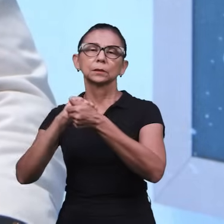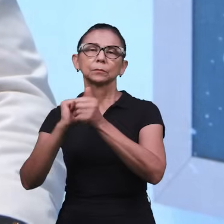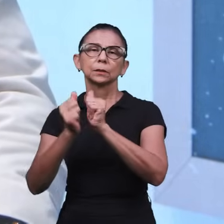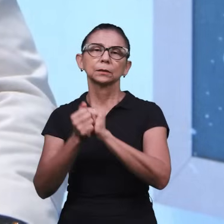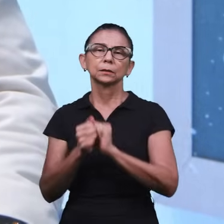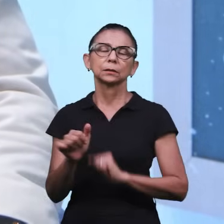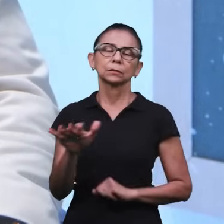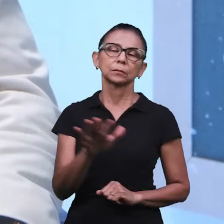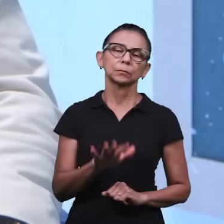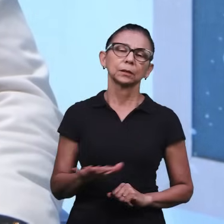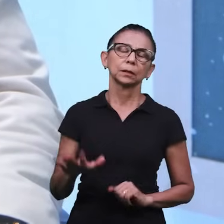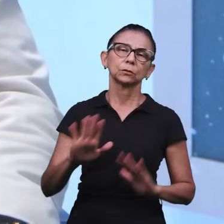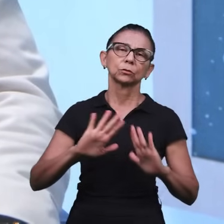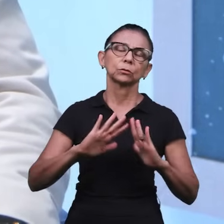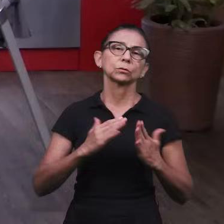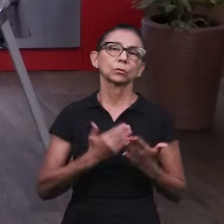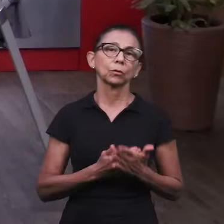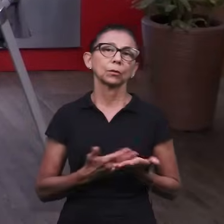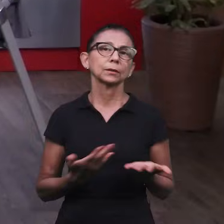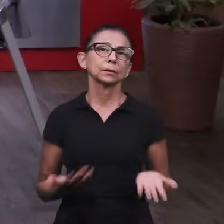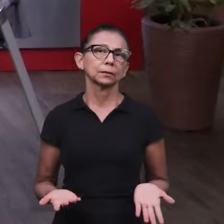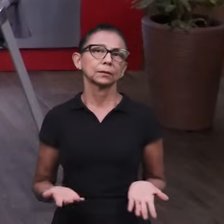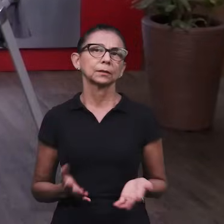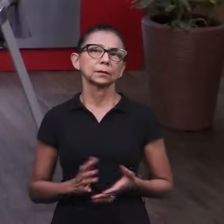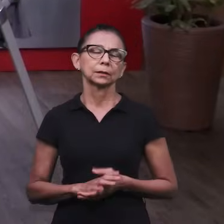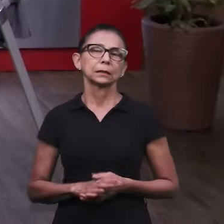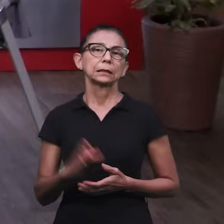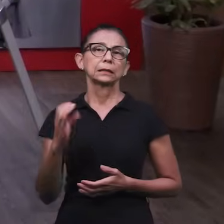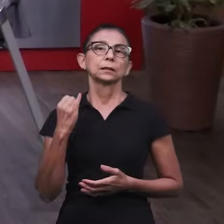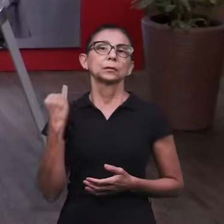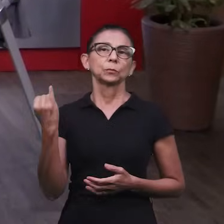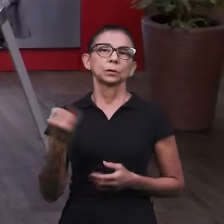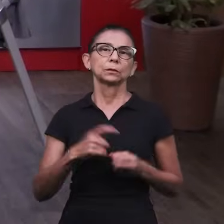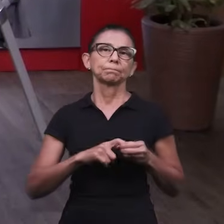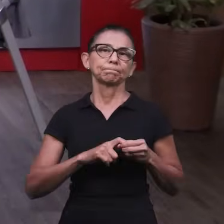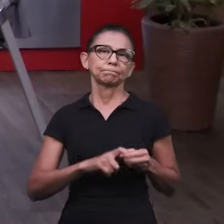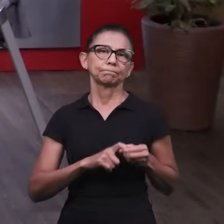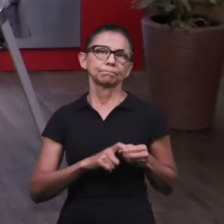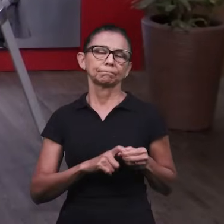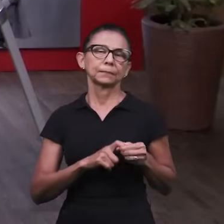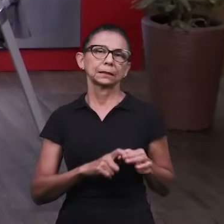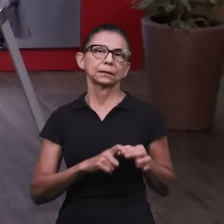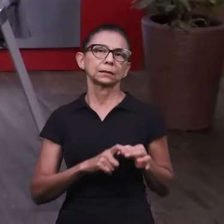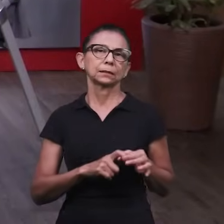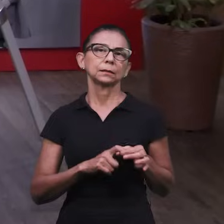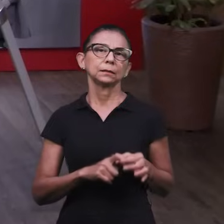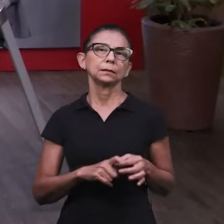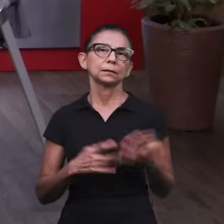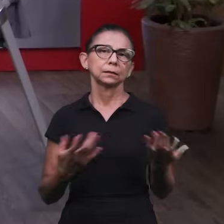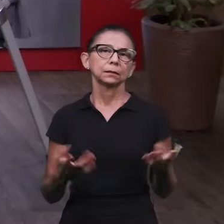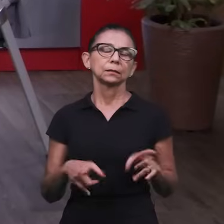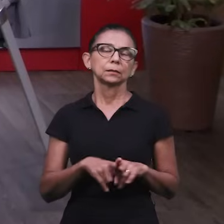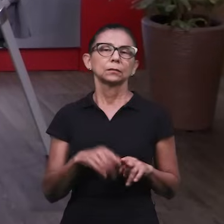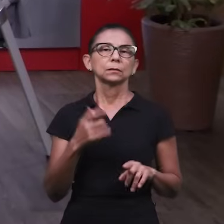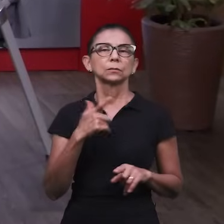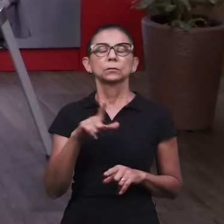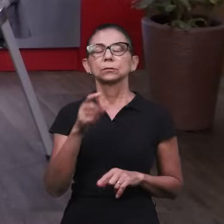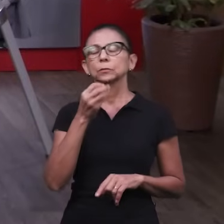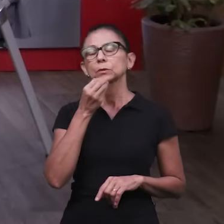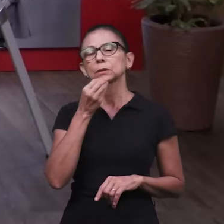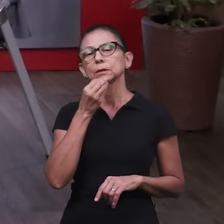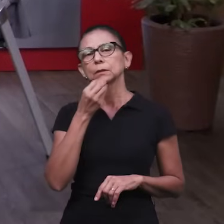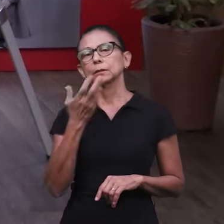ambiente escolar para receber. É importante que exista, de fato, essa parceria, né? Sim. Nós podemos até em outras